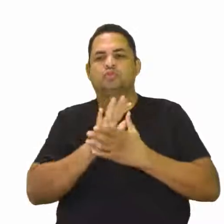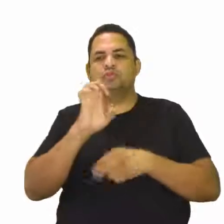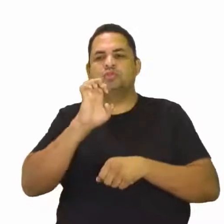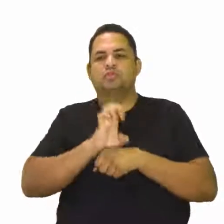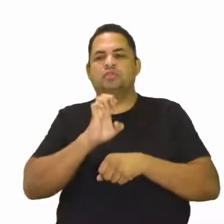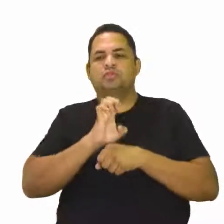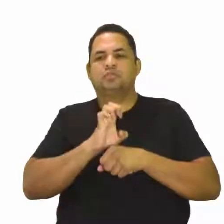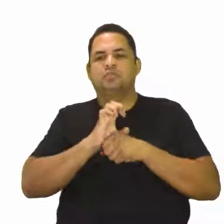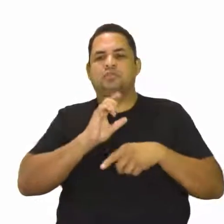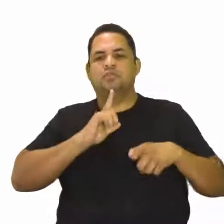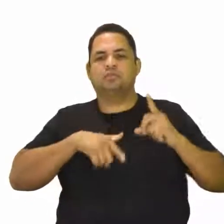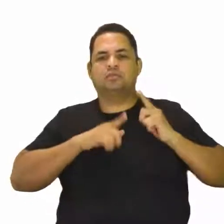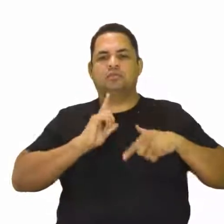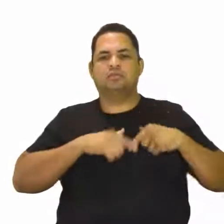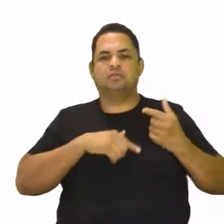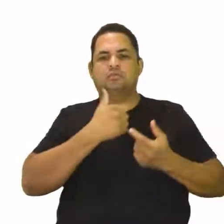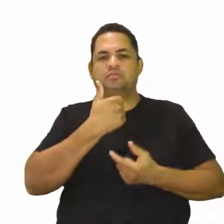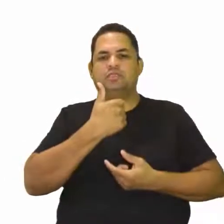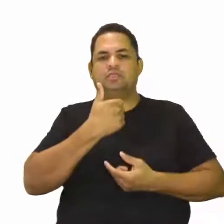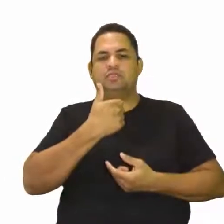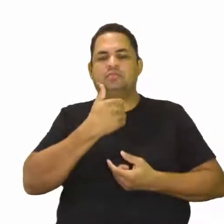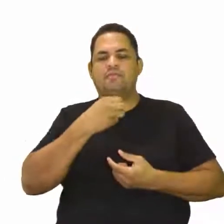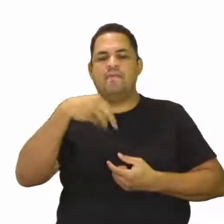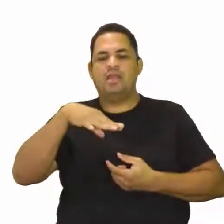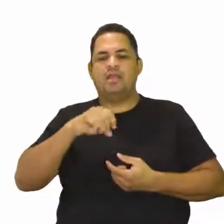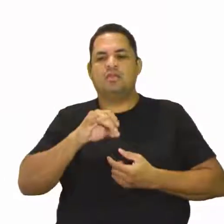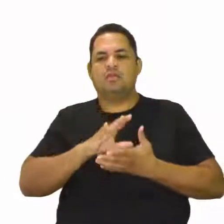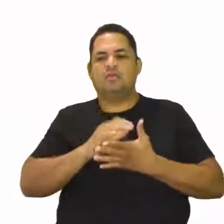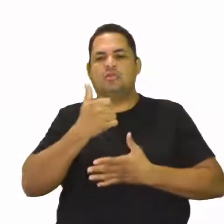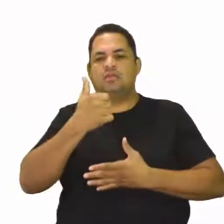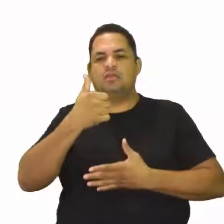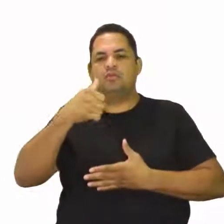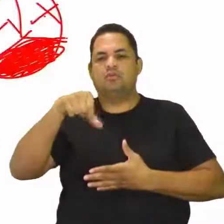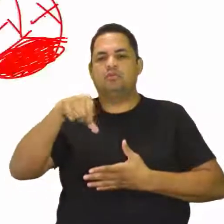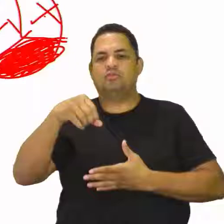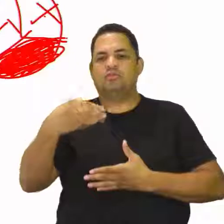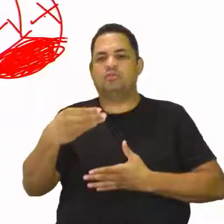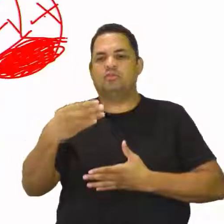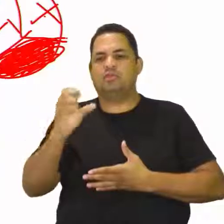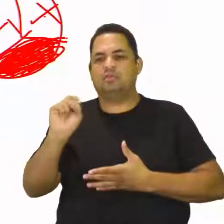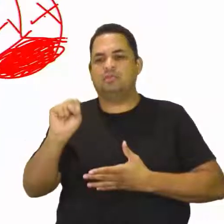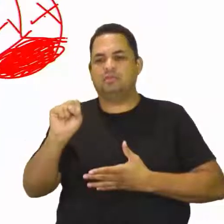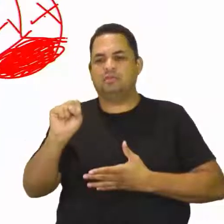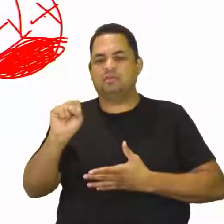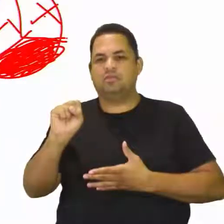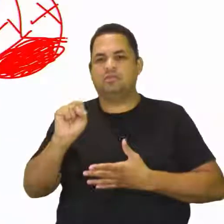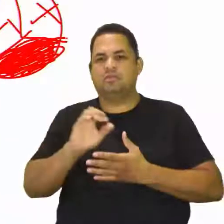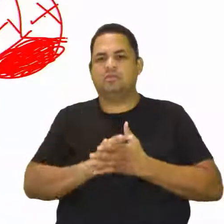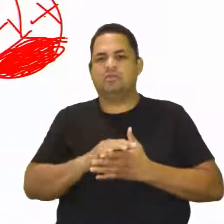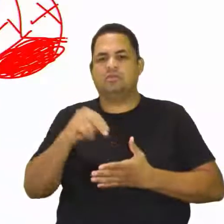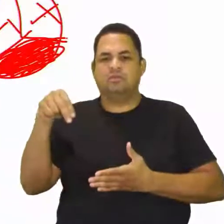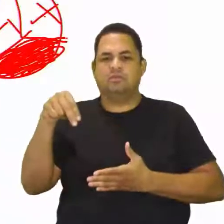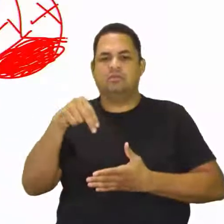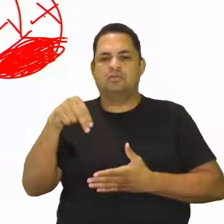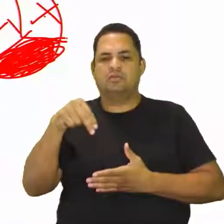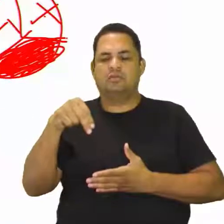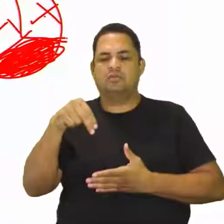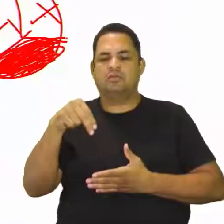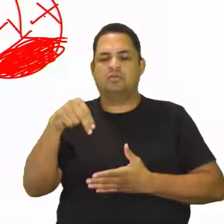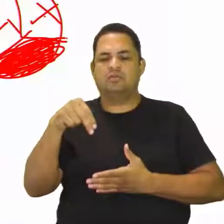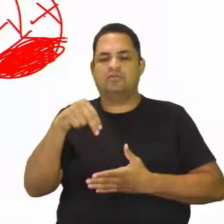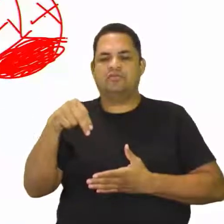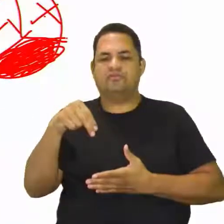Israel em maio de 1948. Então, novembro de 47,